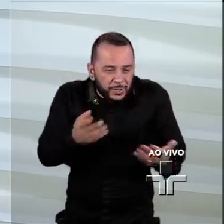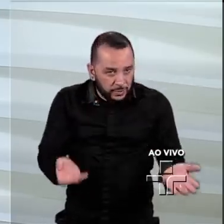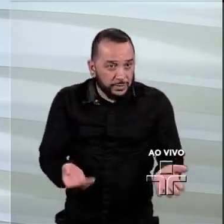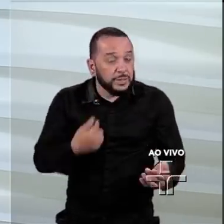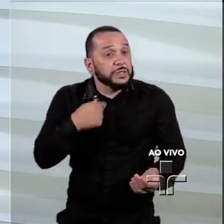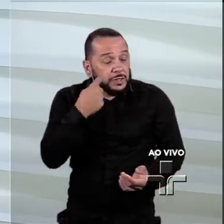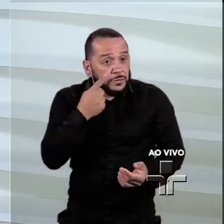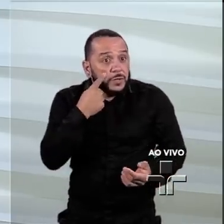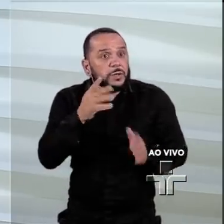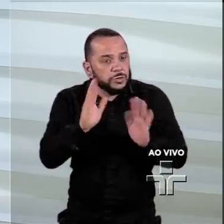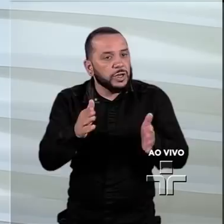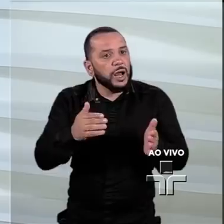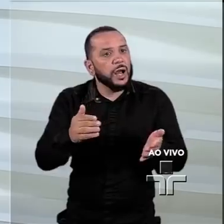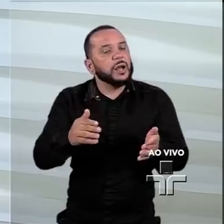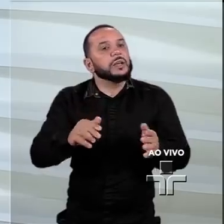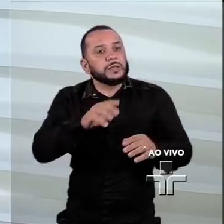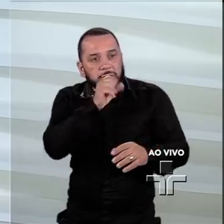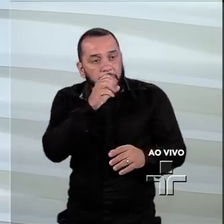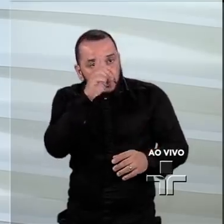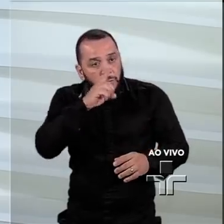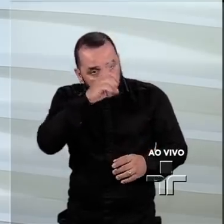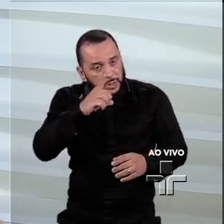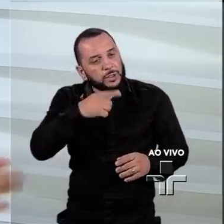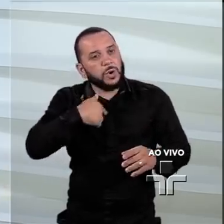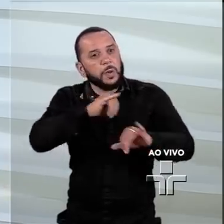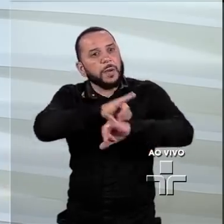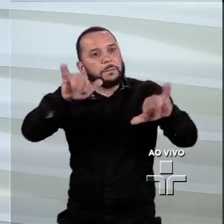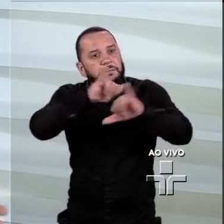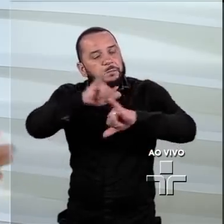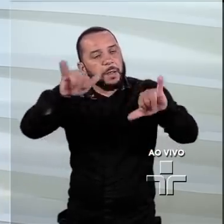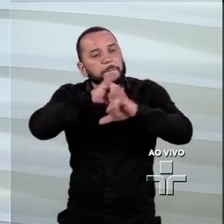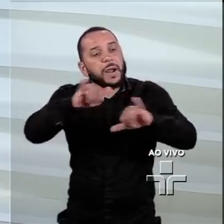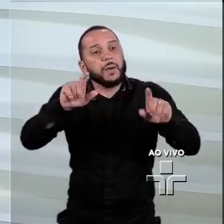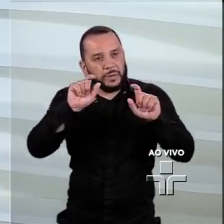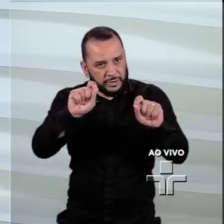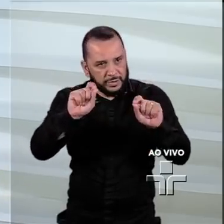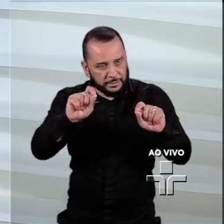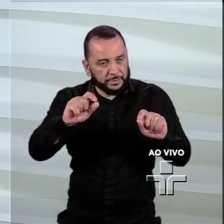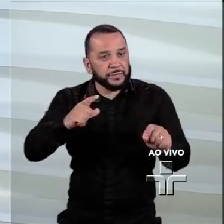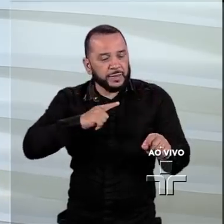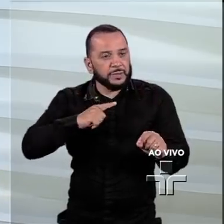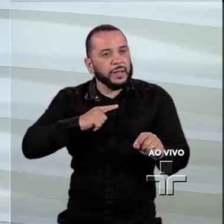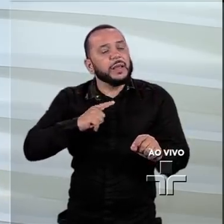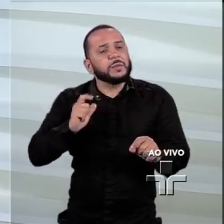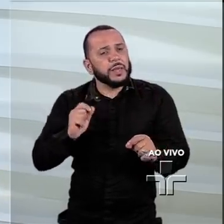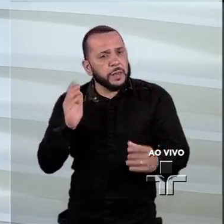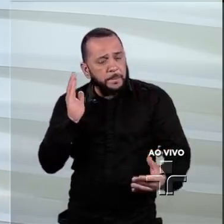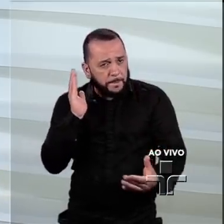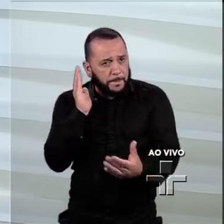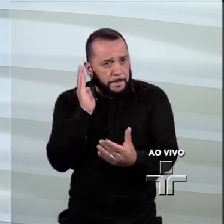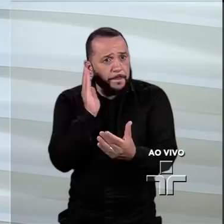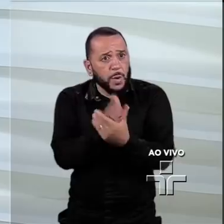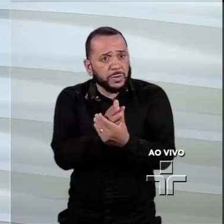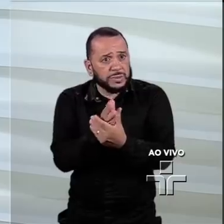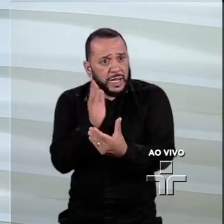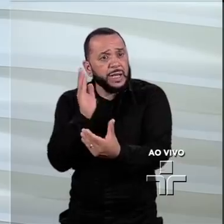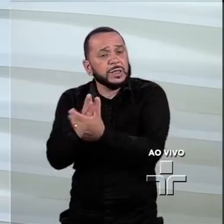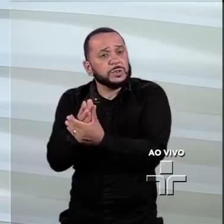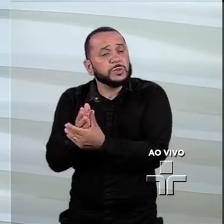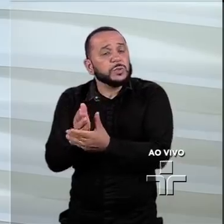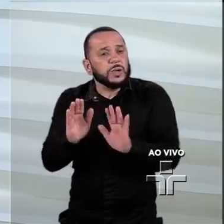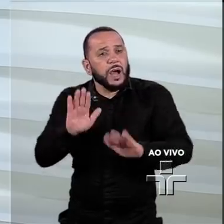os jornais mostraram esse final de semana que os autores de várias dessas ações não têm nem